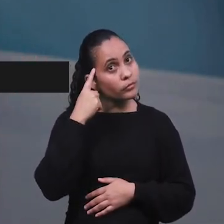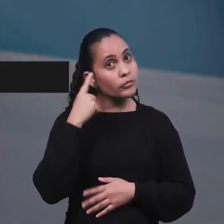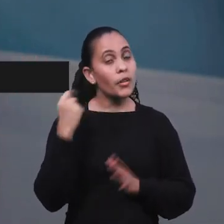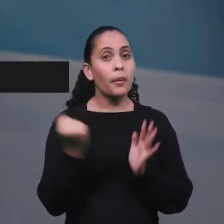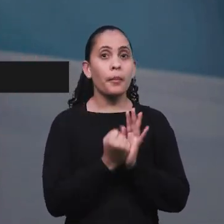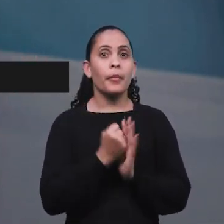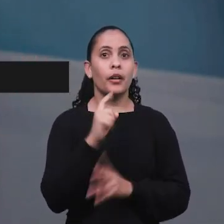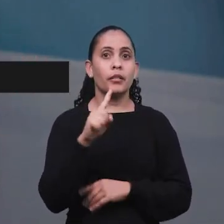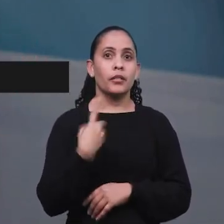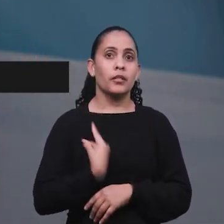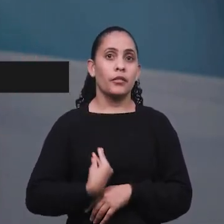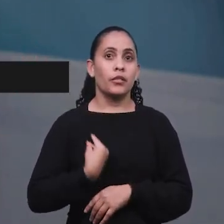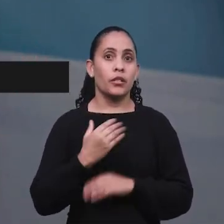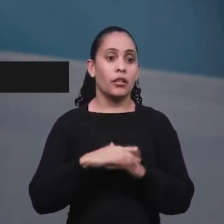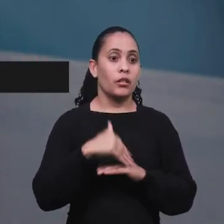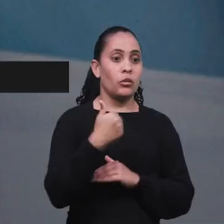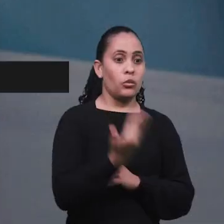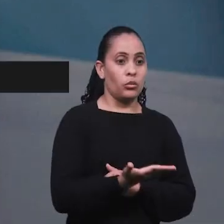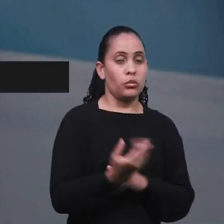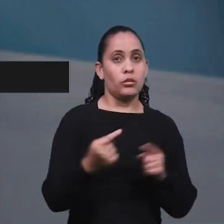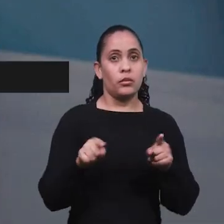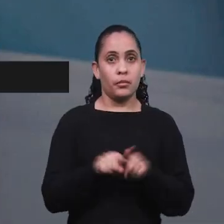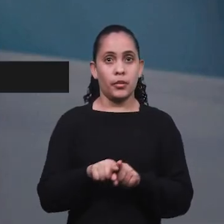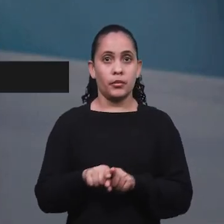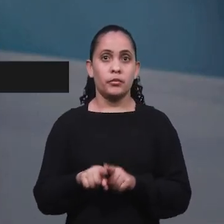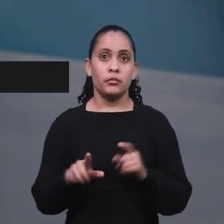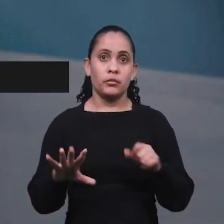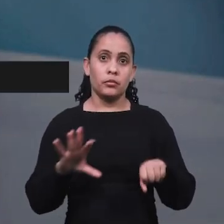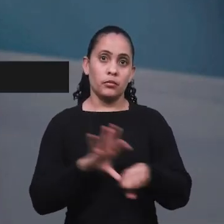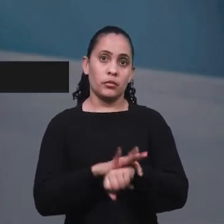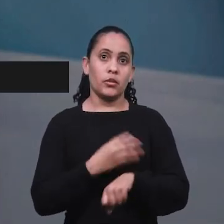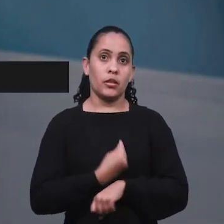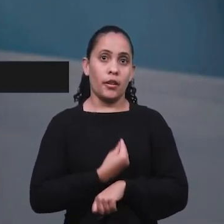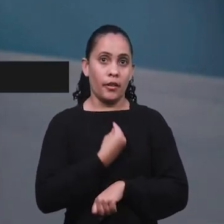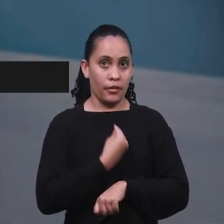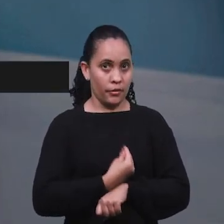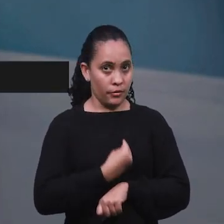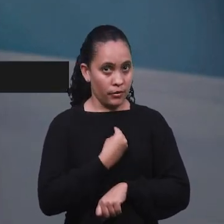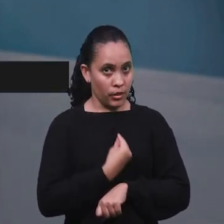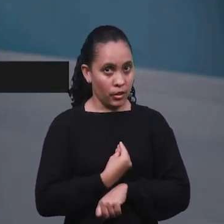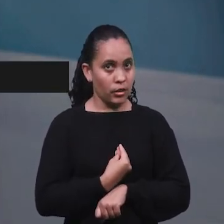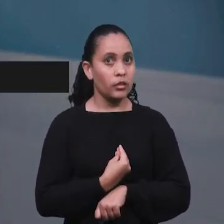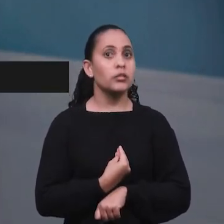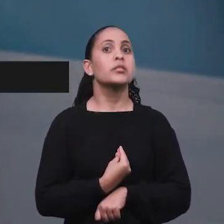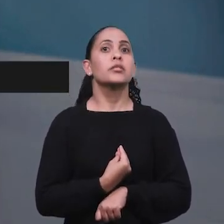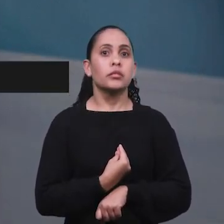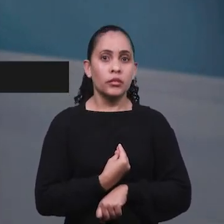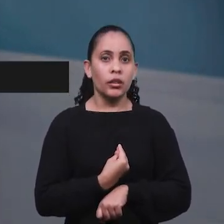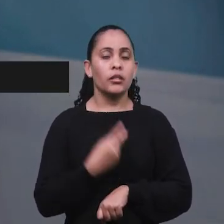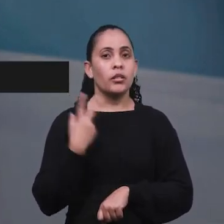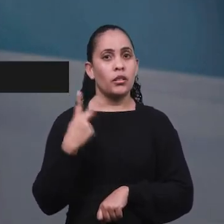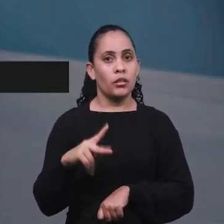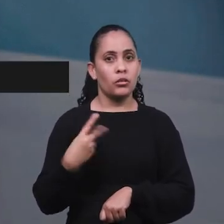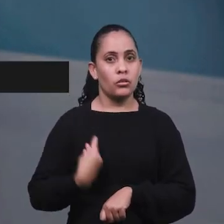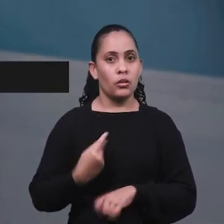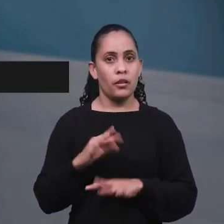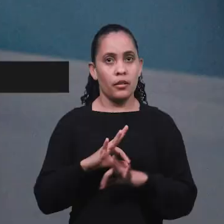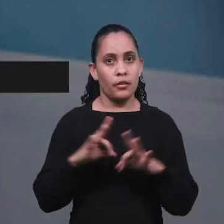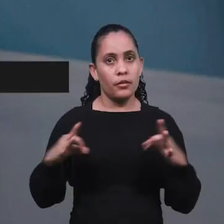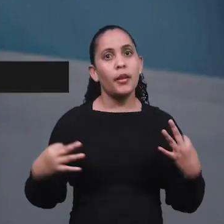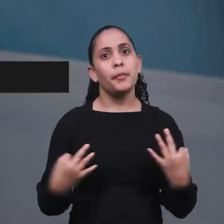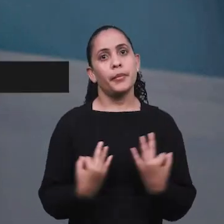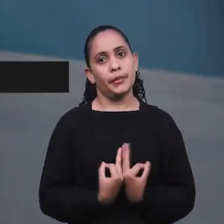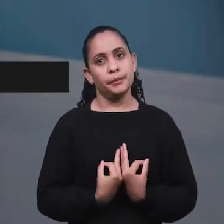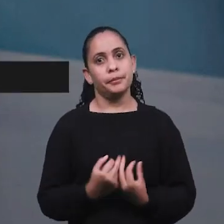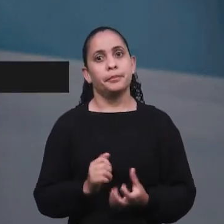no impacto na vida, na nossa e na do outro. O seguro, ele é muito mais do que proteger o bem, ele vai proteger a estabilidade financeira da